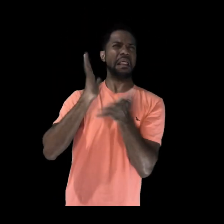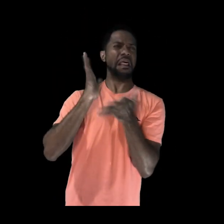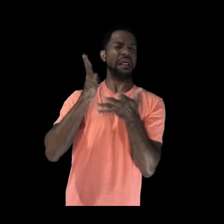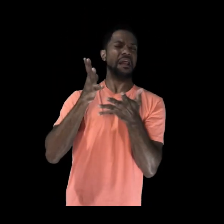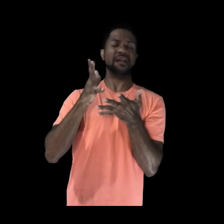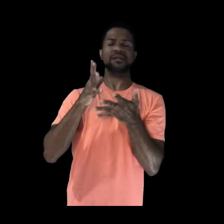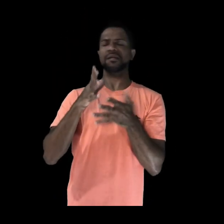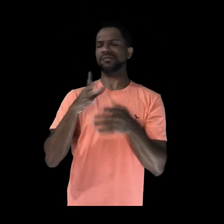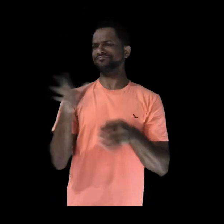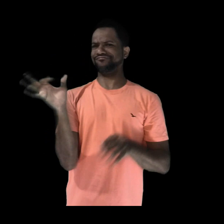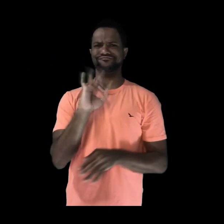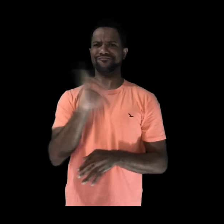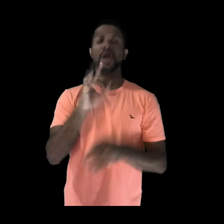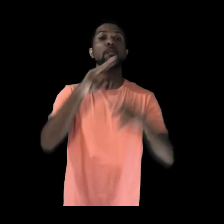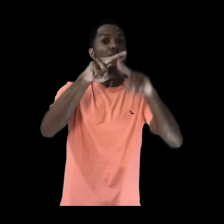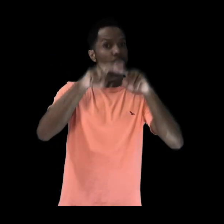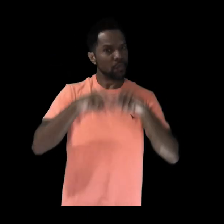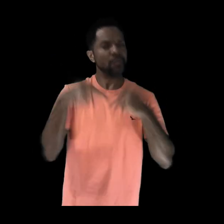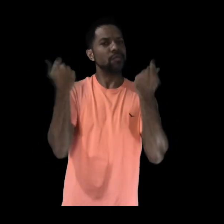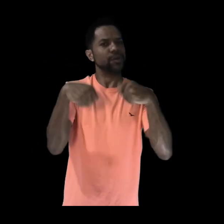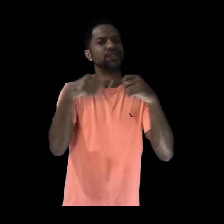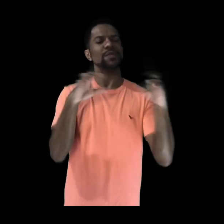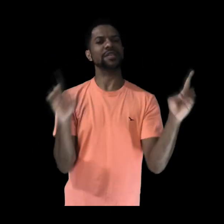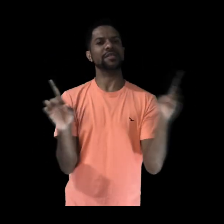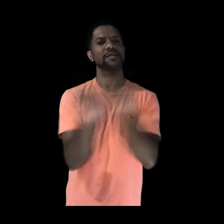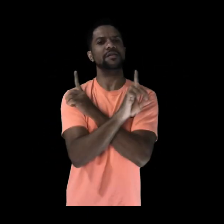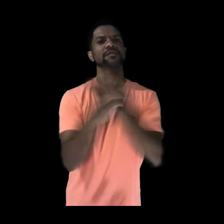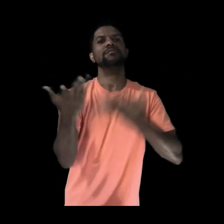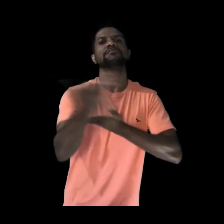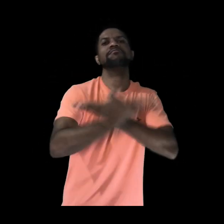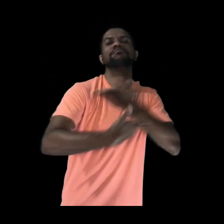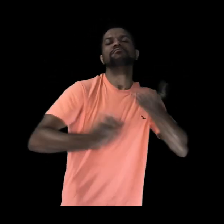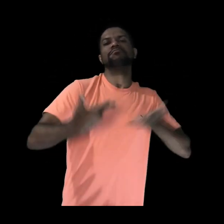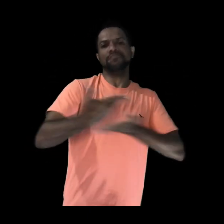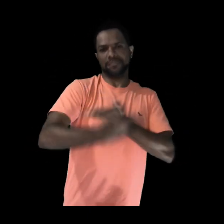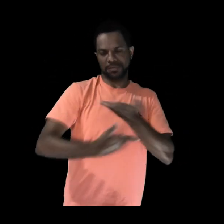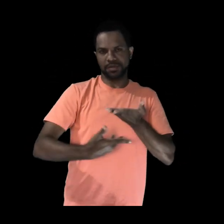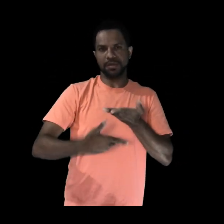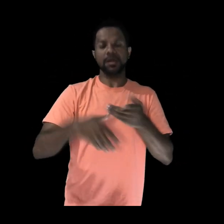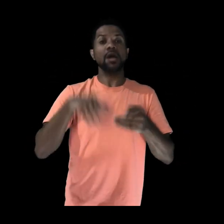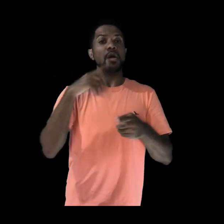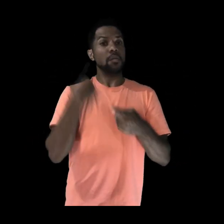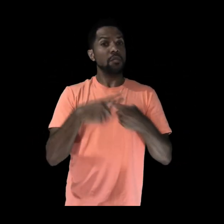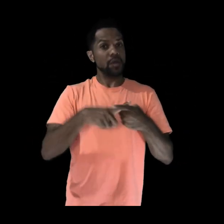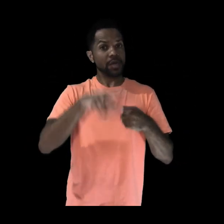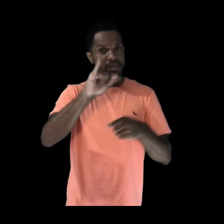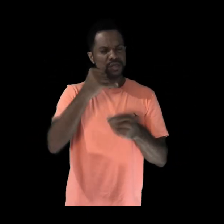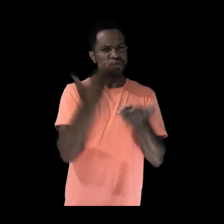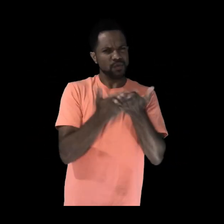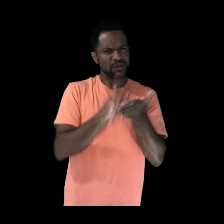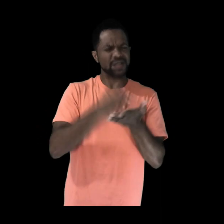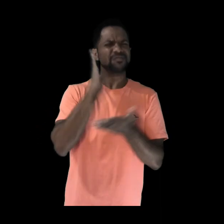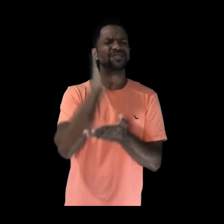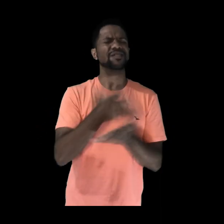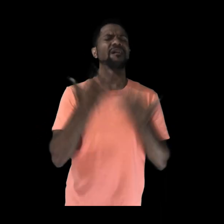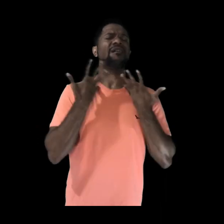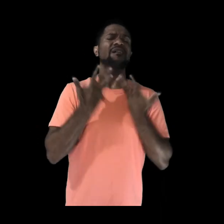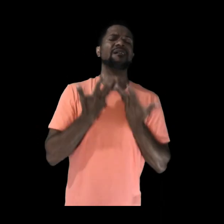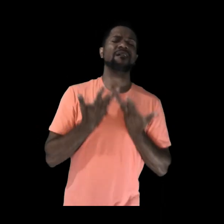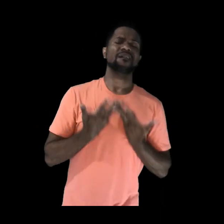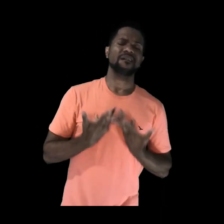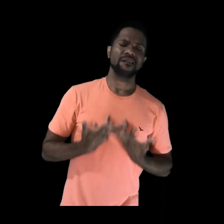informação esse tempo todo. Por isso que se tem o revezamento. Porque neste revezamento, quando o intérprete ele já está